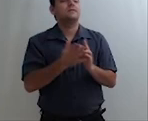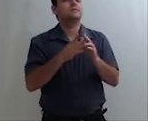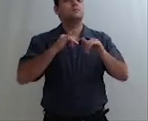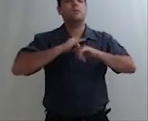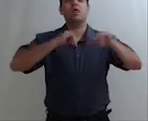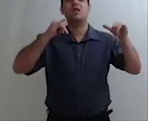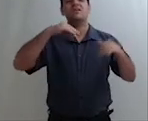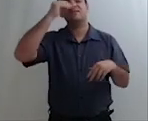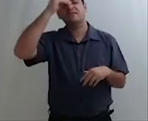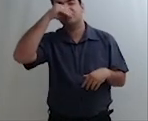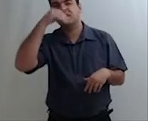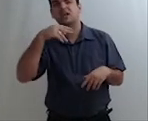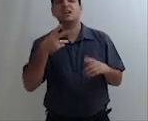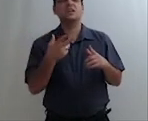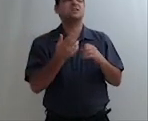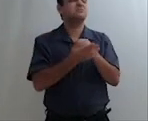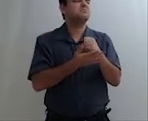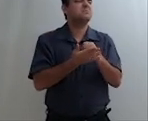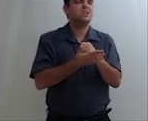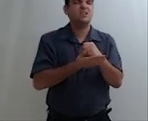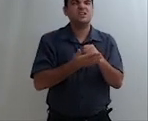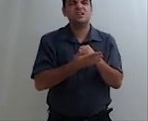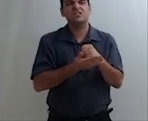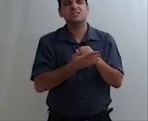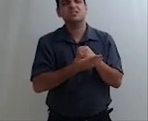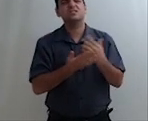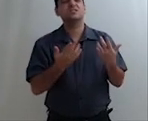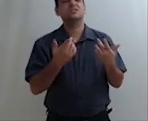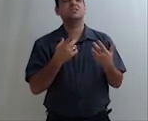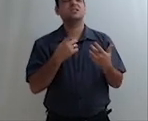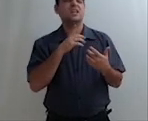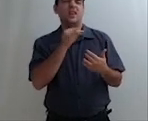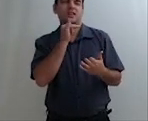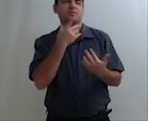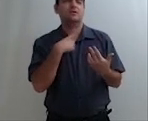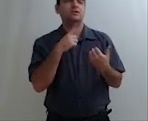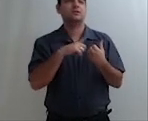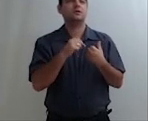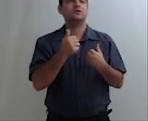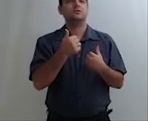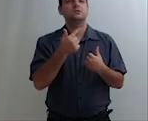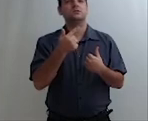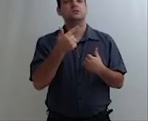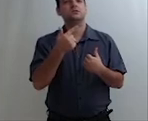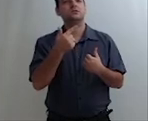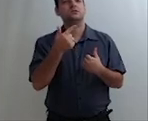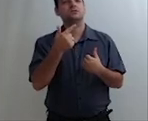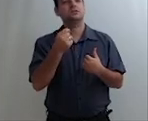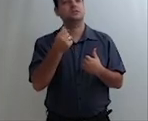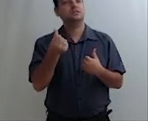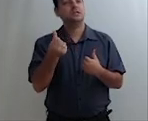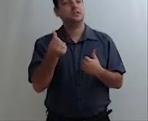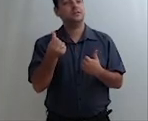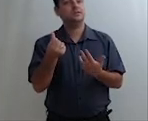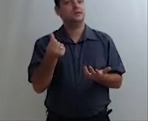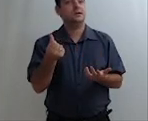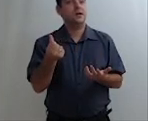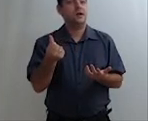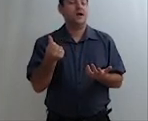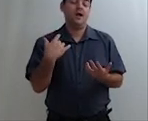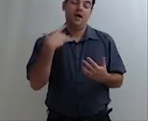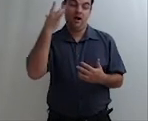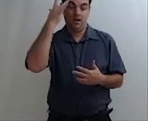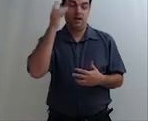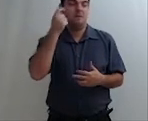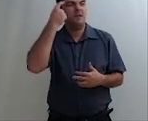bastante básicas inseridas no artigo 226 do Código de Processo Penal não deve isoladamente